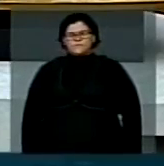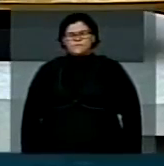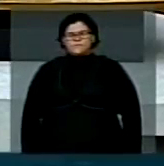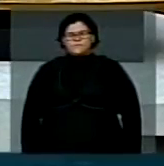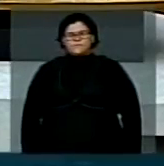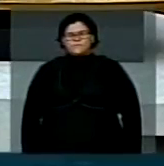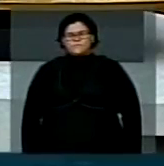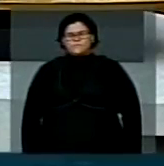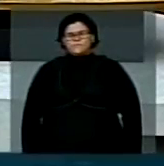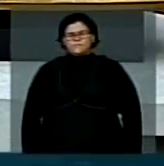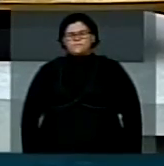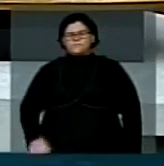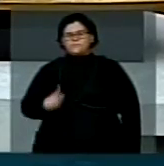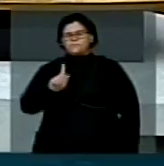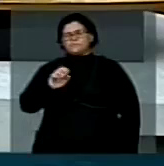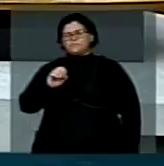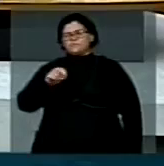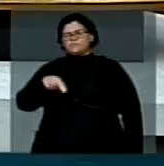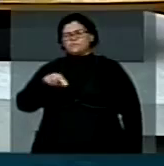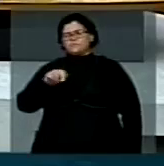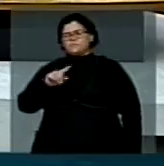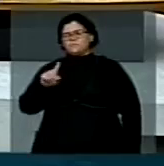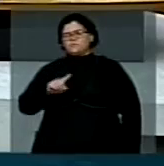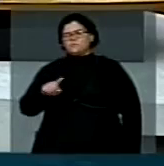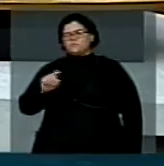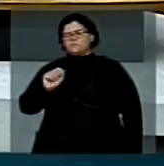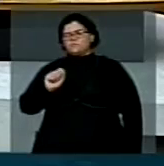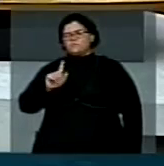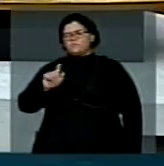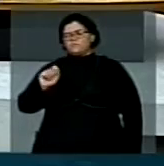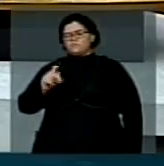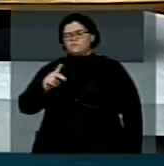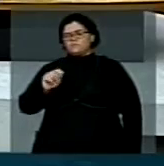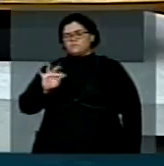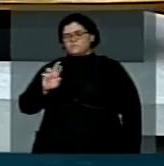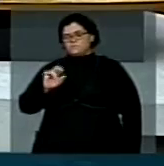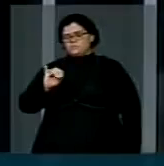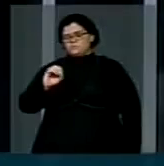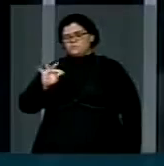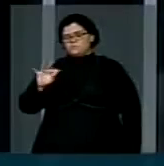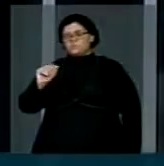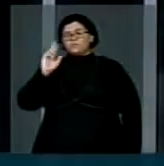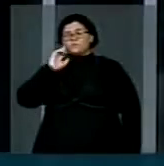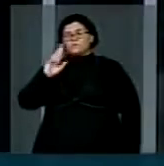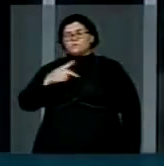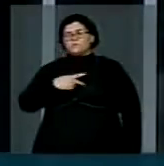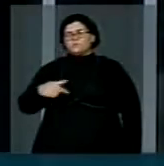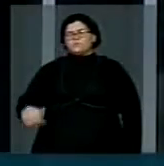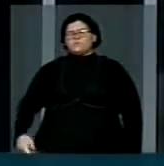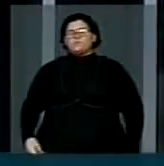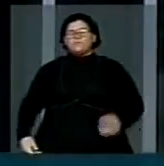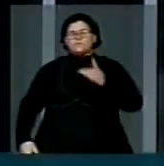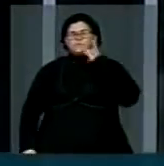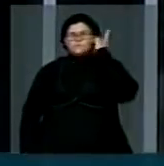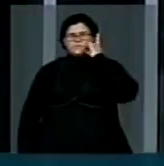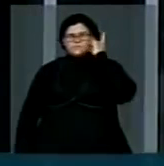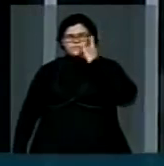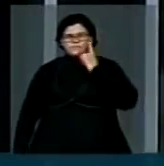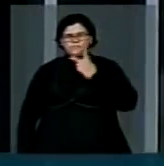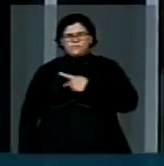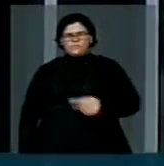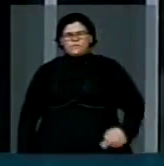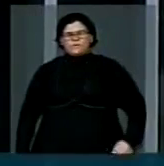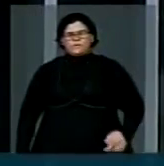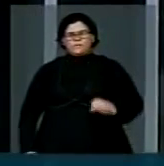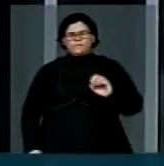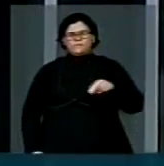Em seguida, Gonzaga Patriota. Senhor presidente, senhoras e senhores deputados, o